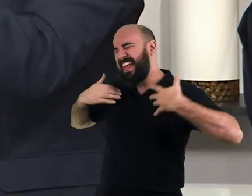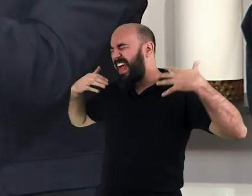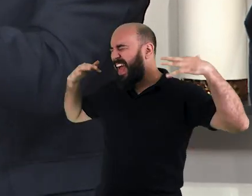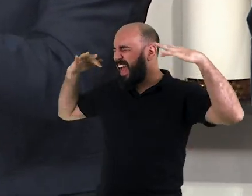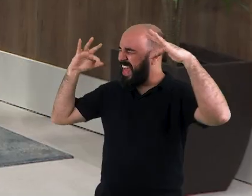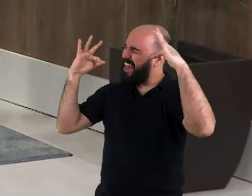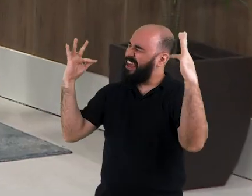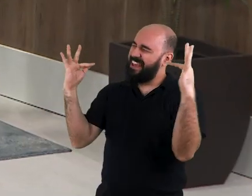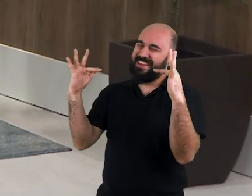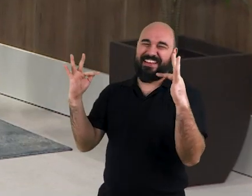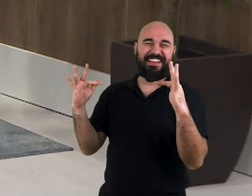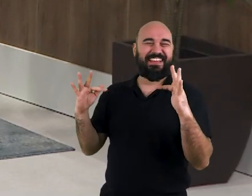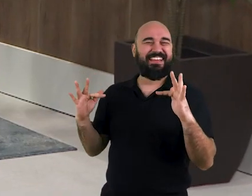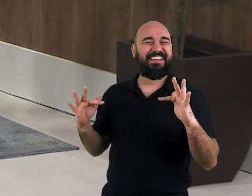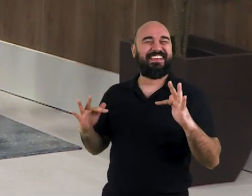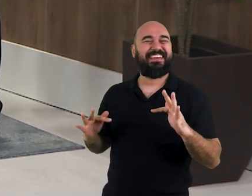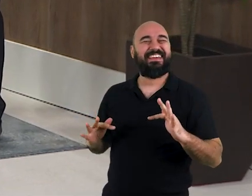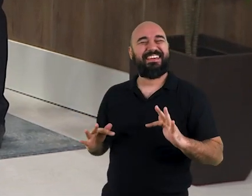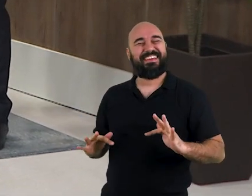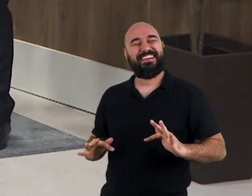plena